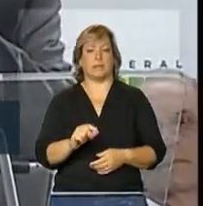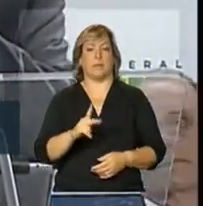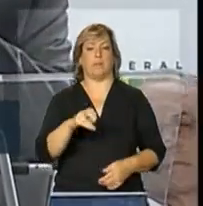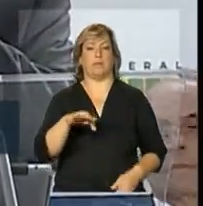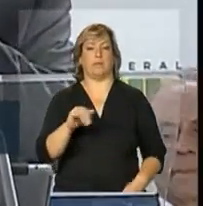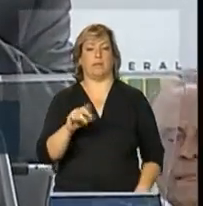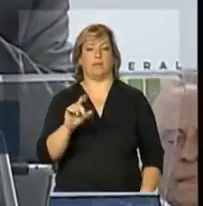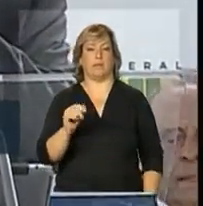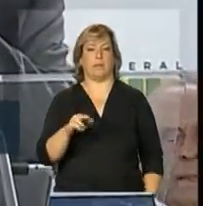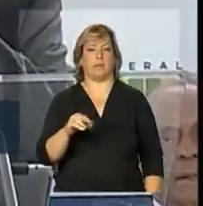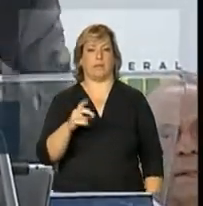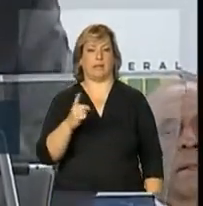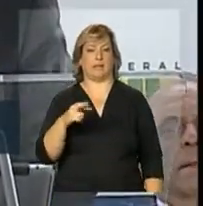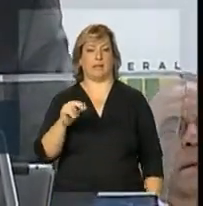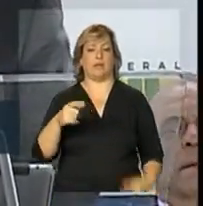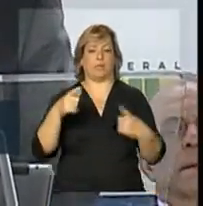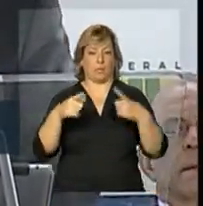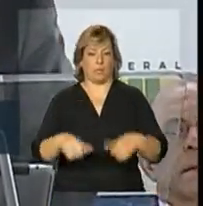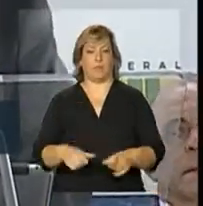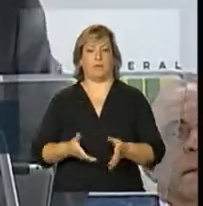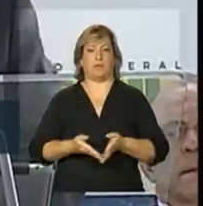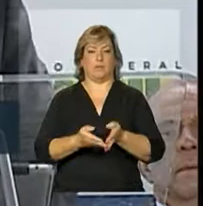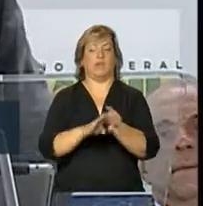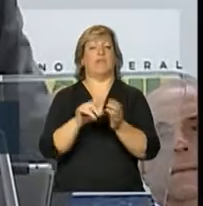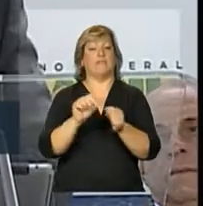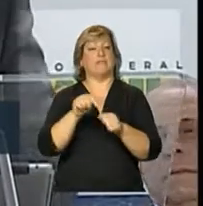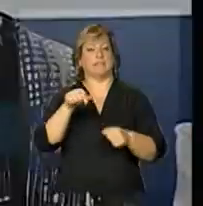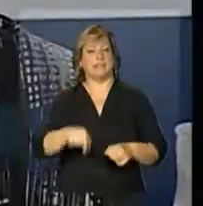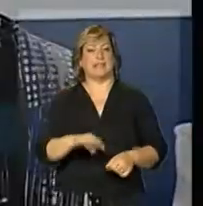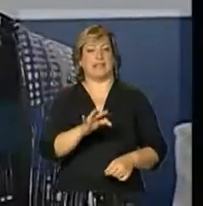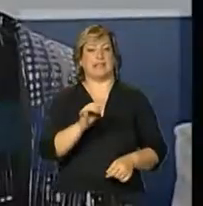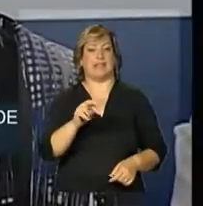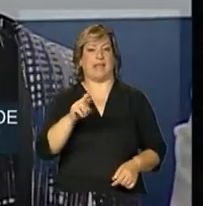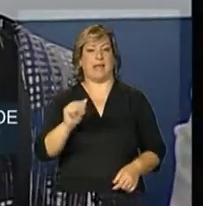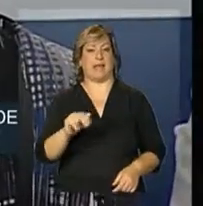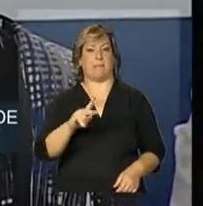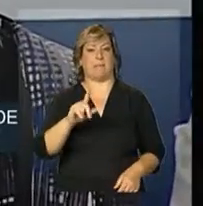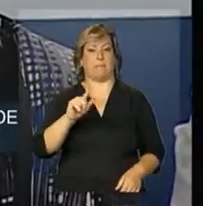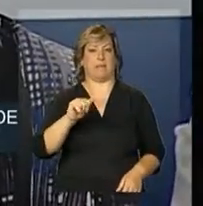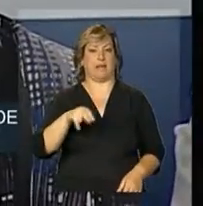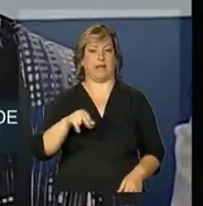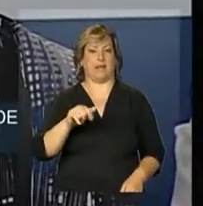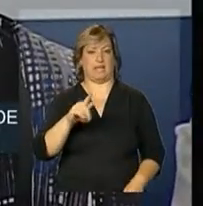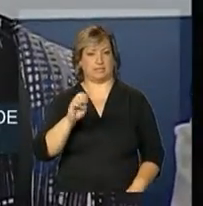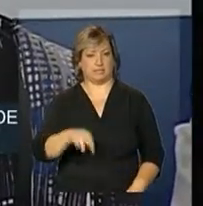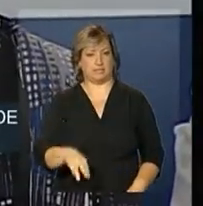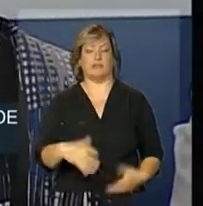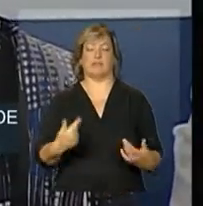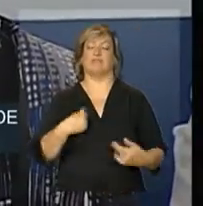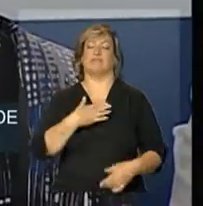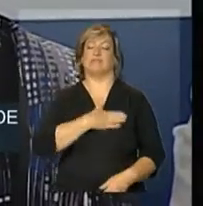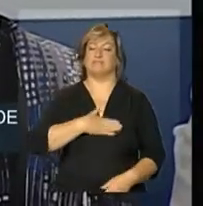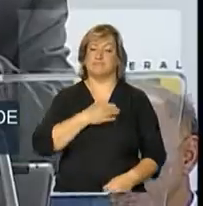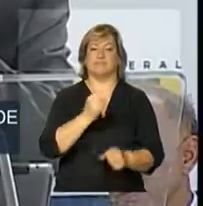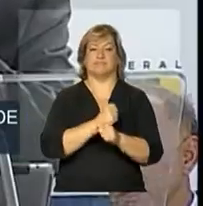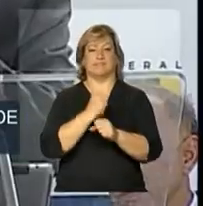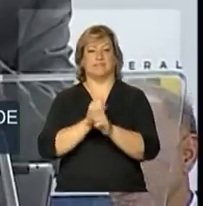Madeira. Fiz aqui a terraplenagem. E por isso, do carinho e da alegria de